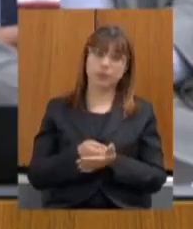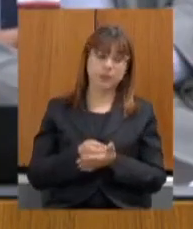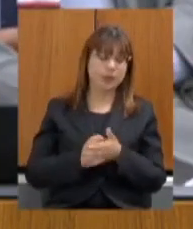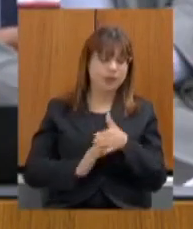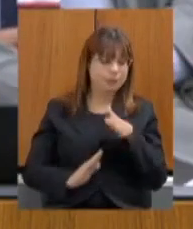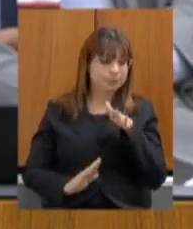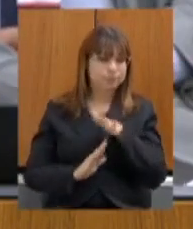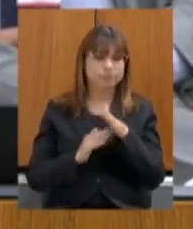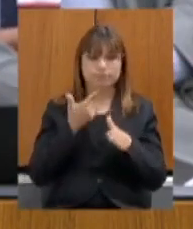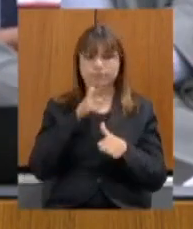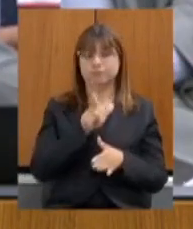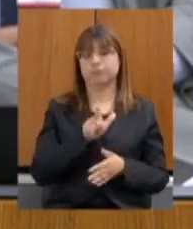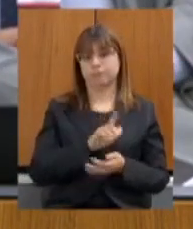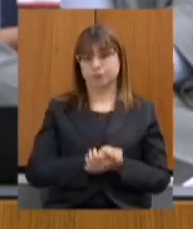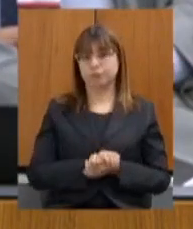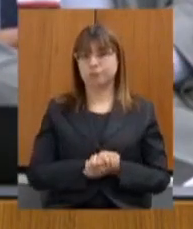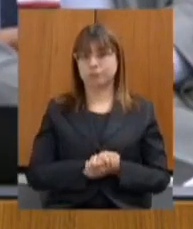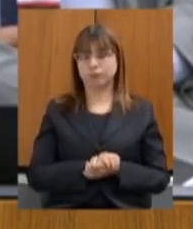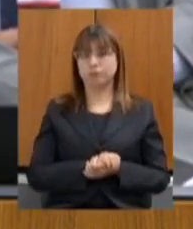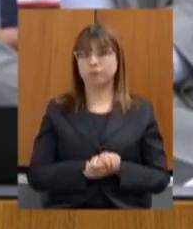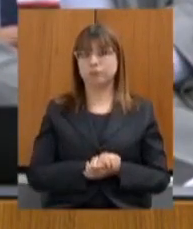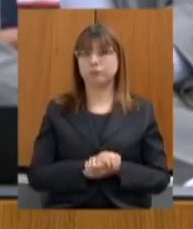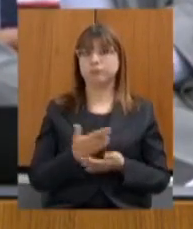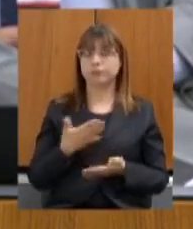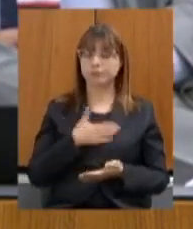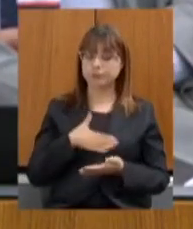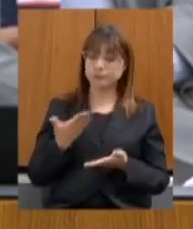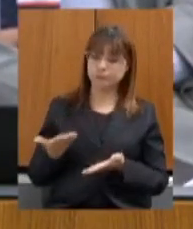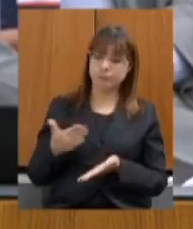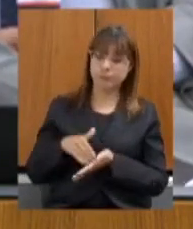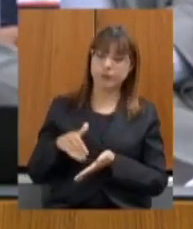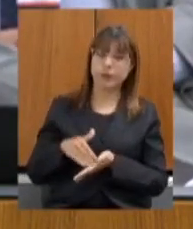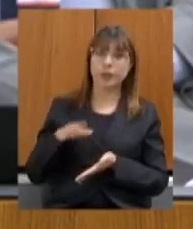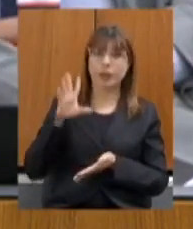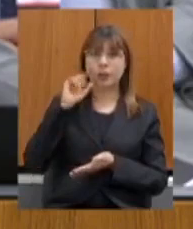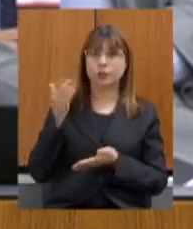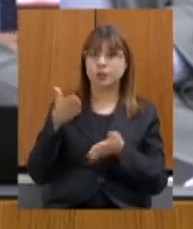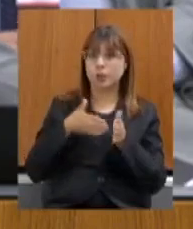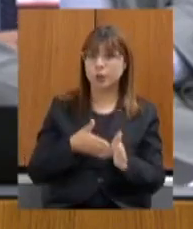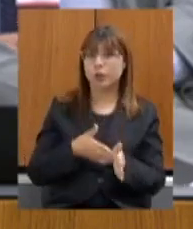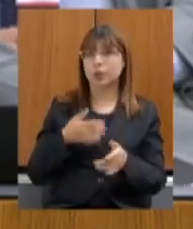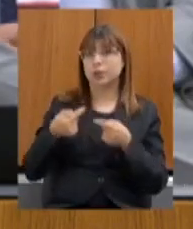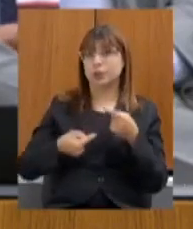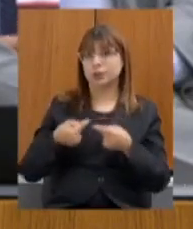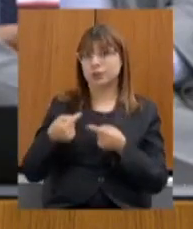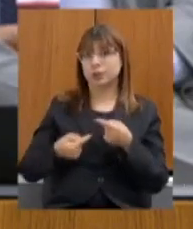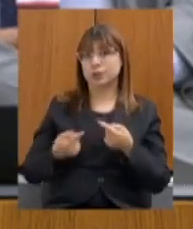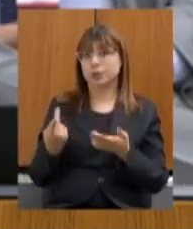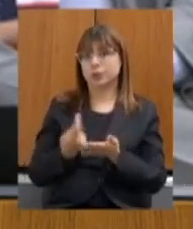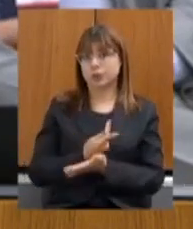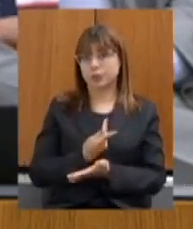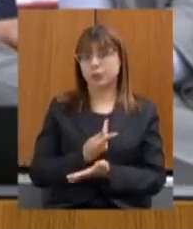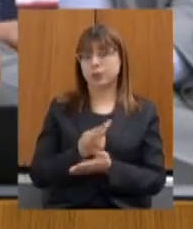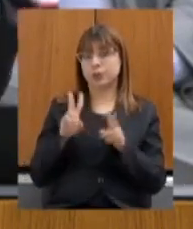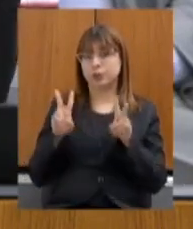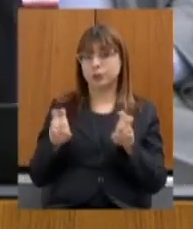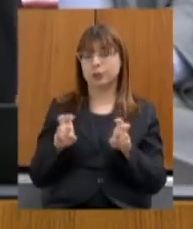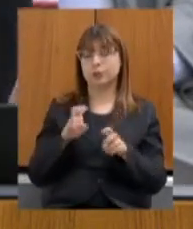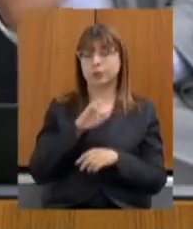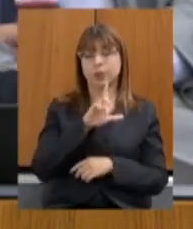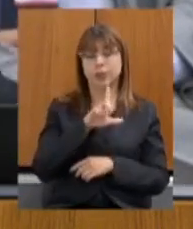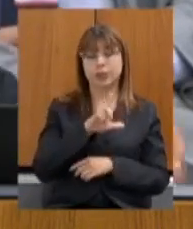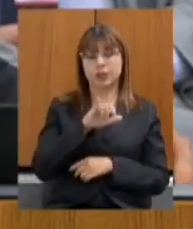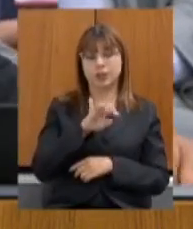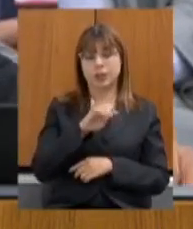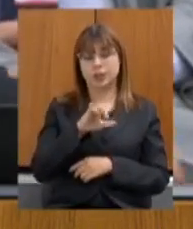máximo possível. prezado secretário, você deve ter acompanhado toda a discussão que se deu em torno da exploração do lítio